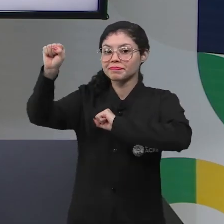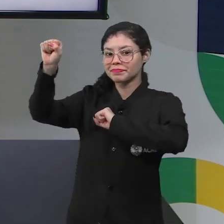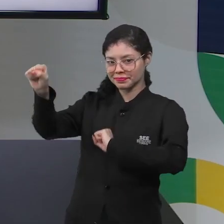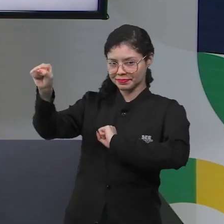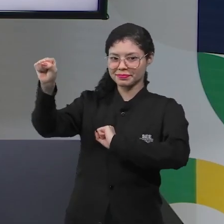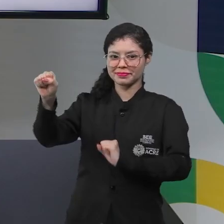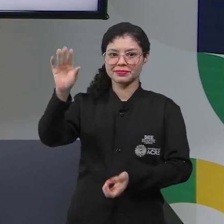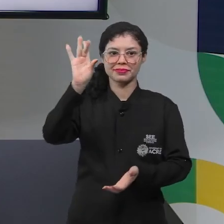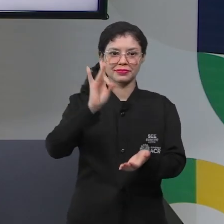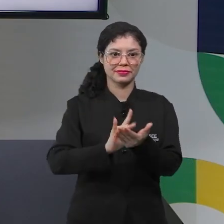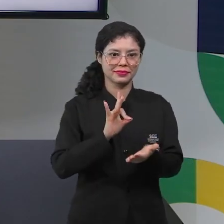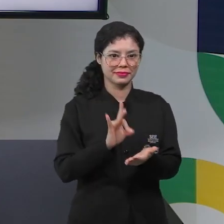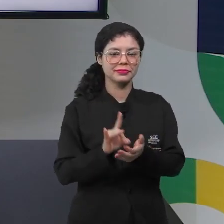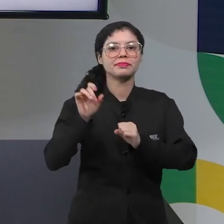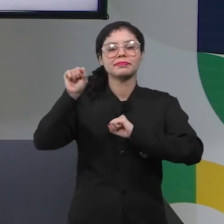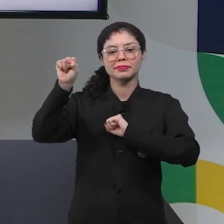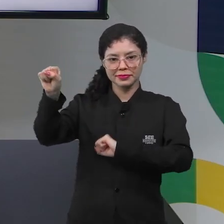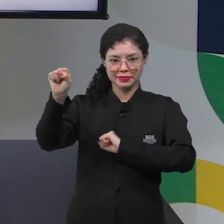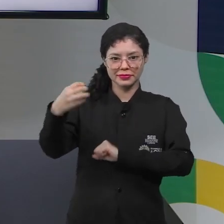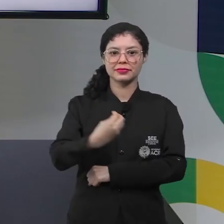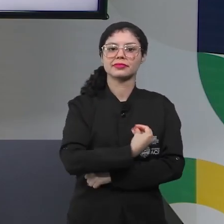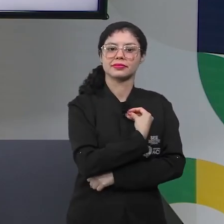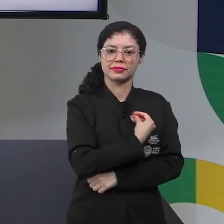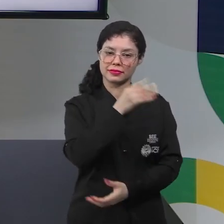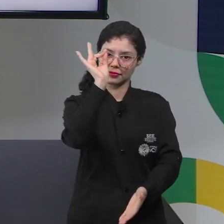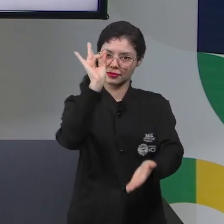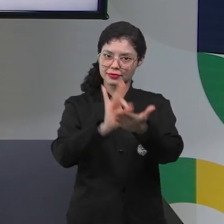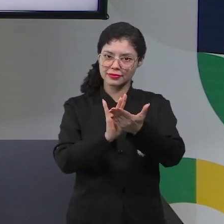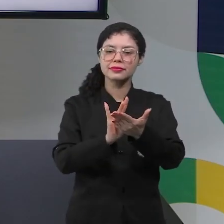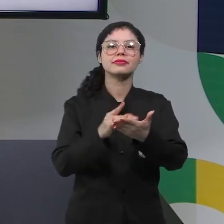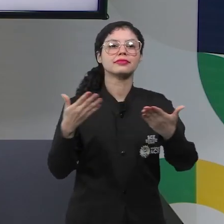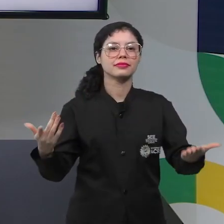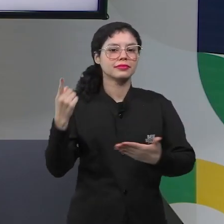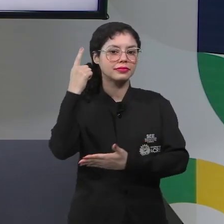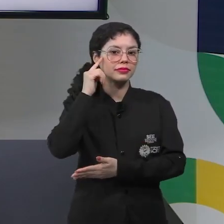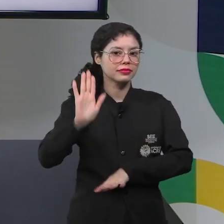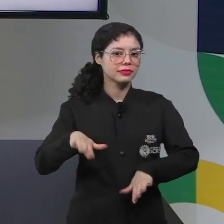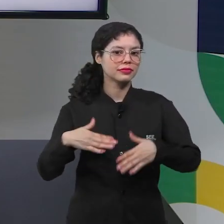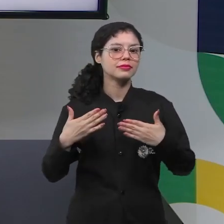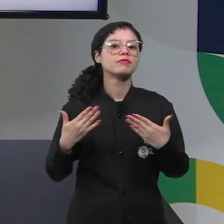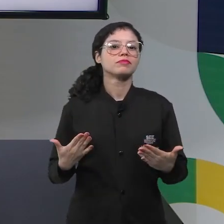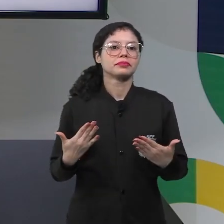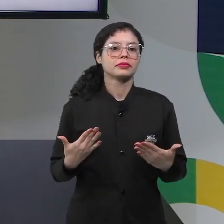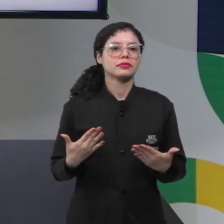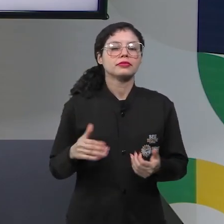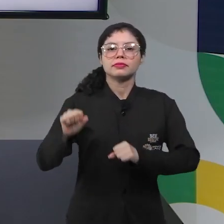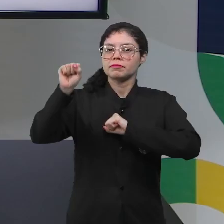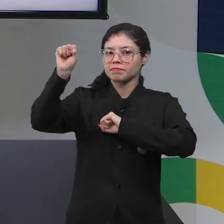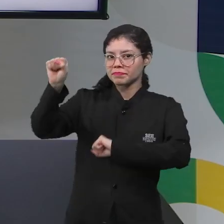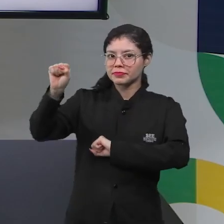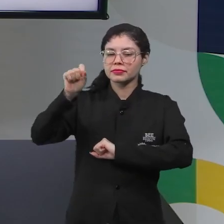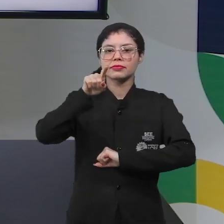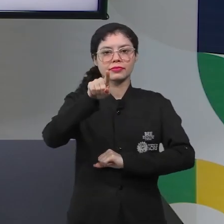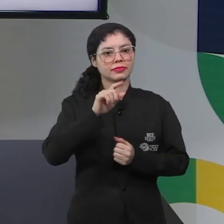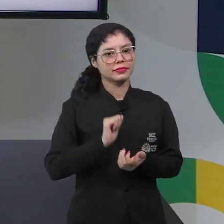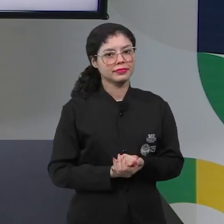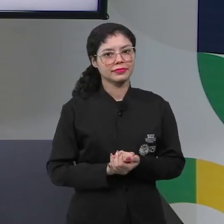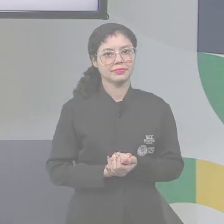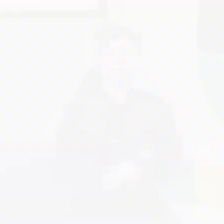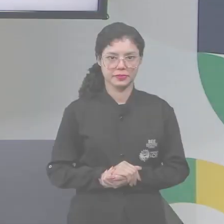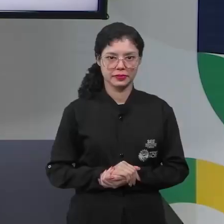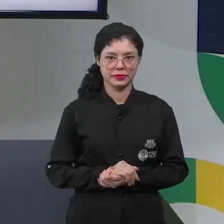da vida real, os super-heróis da vida real. Então, já vai pensando aí em qual história, em qual super-herói você vai